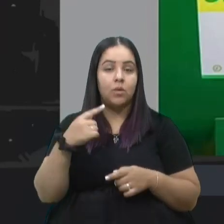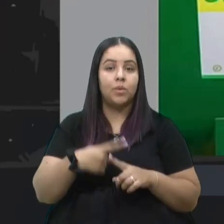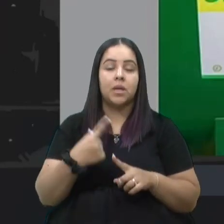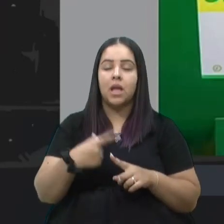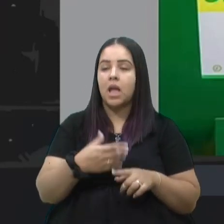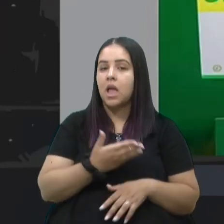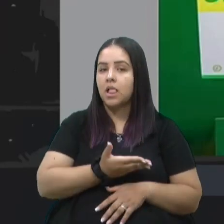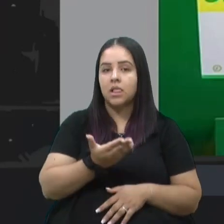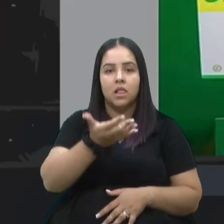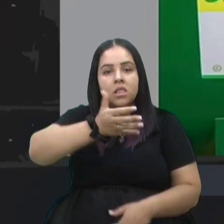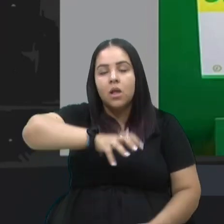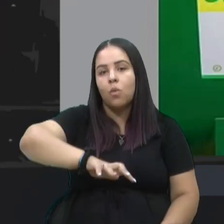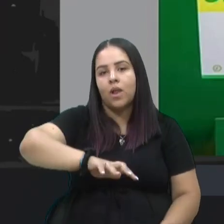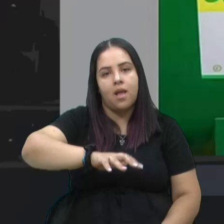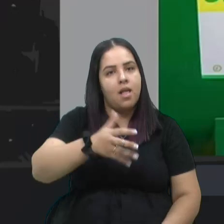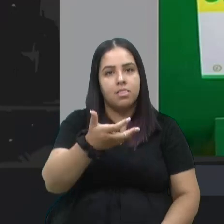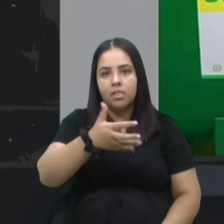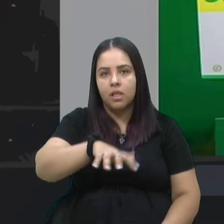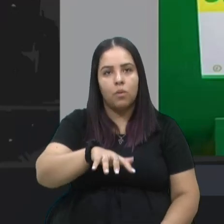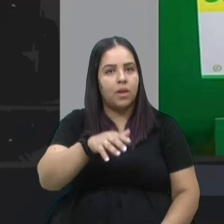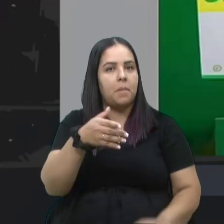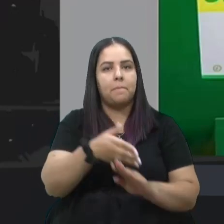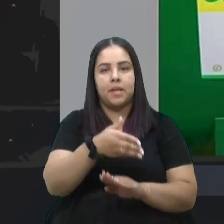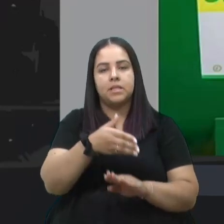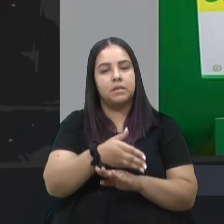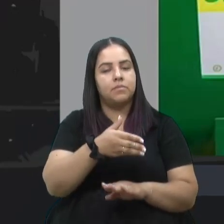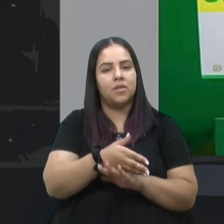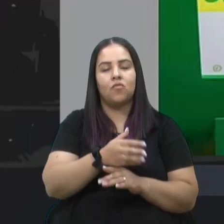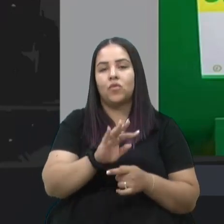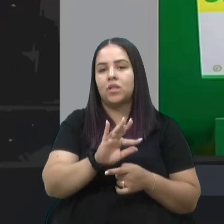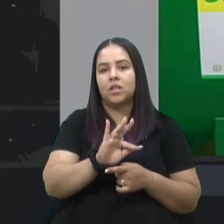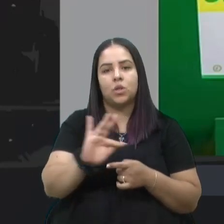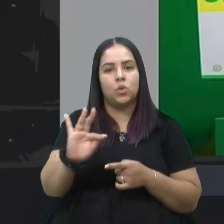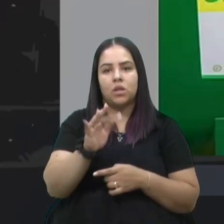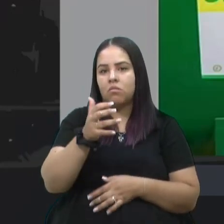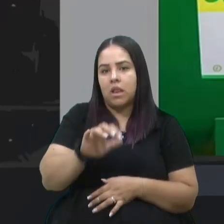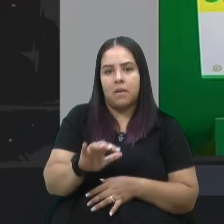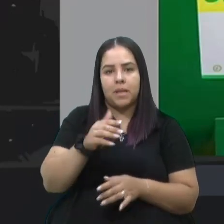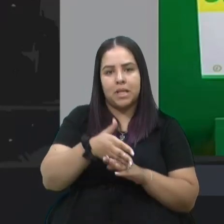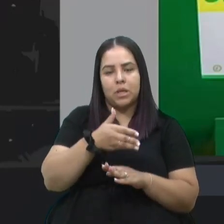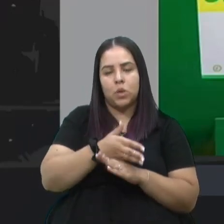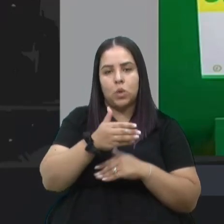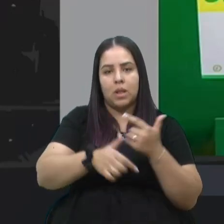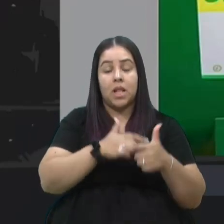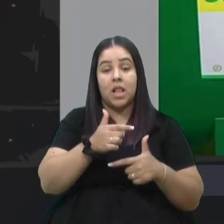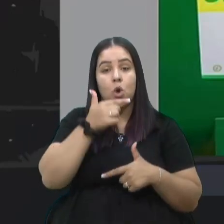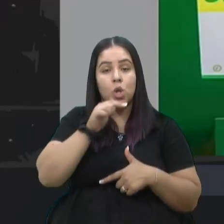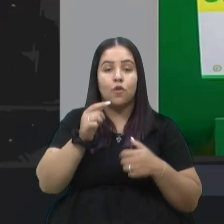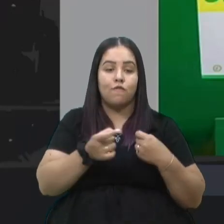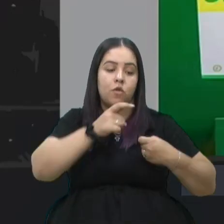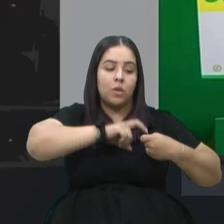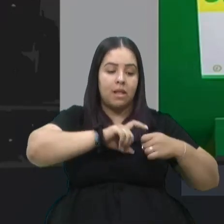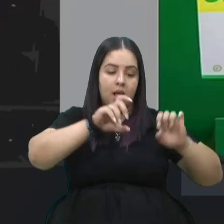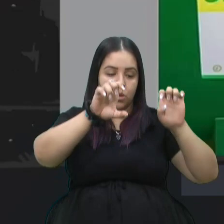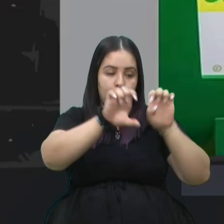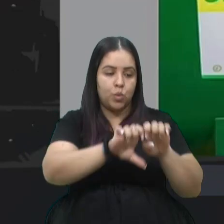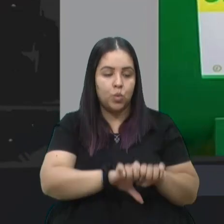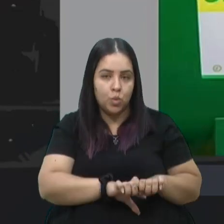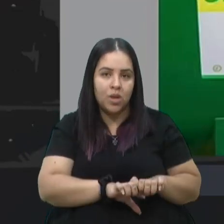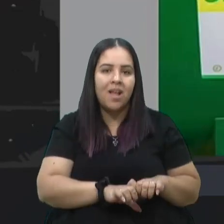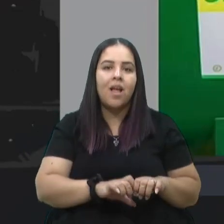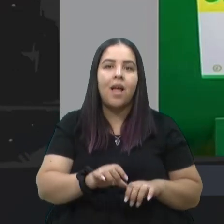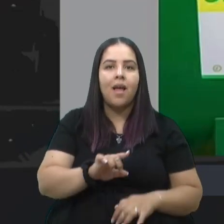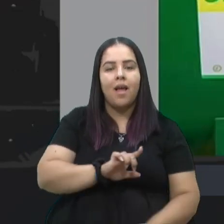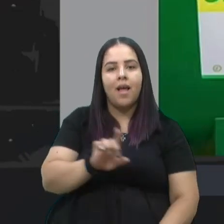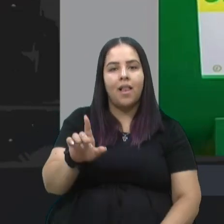queriam mais participar nos trabalhos. Então ela recuperou a estrutura, ela tem na